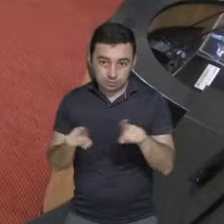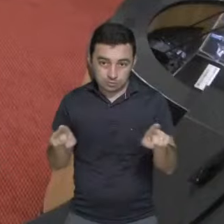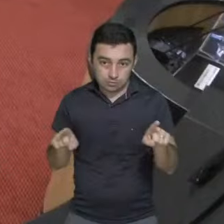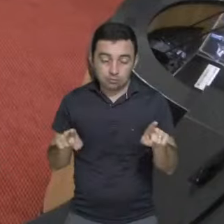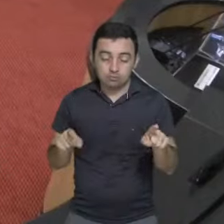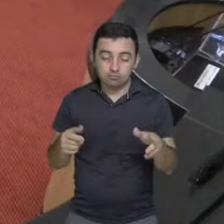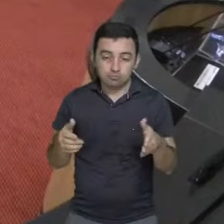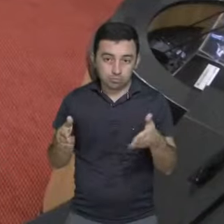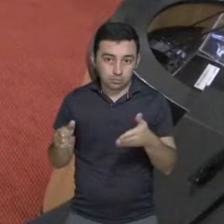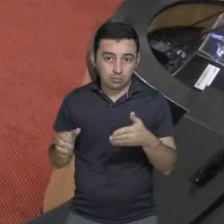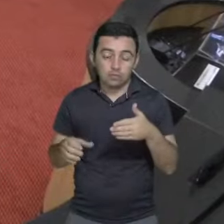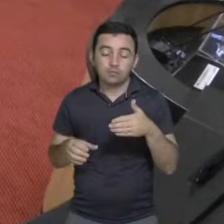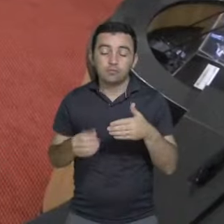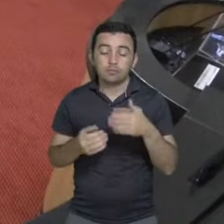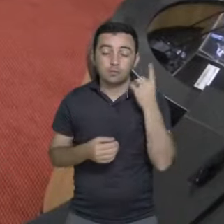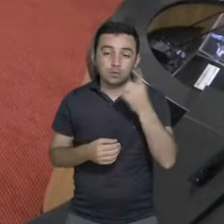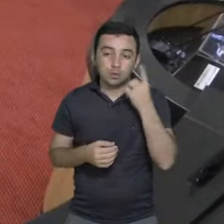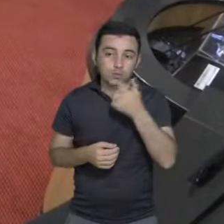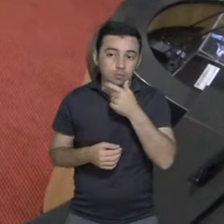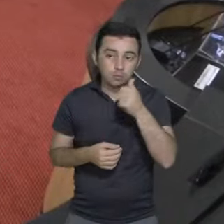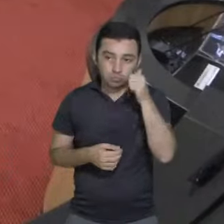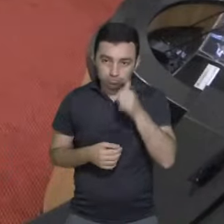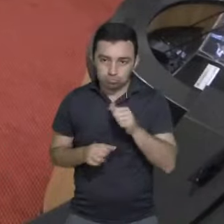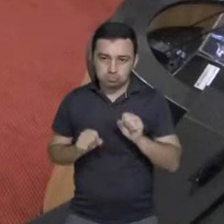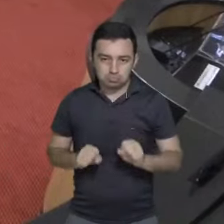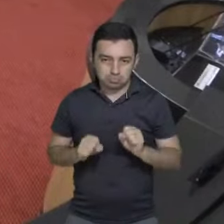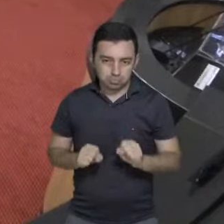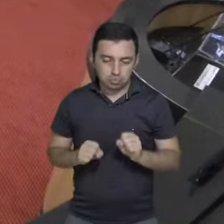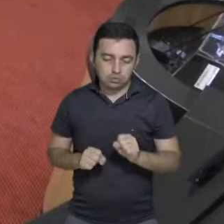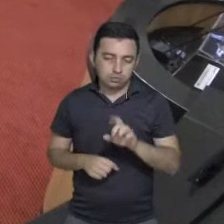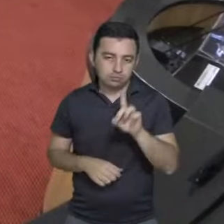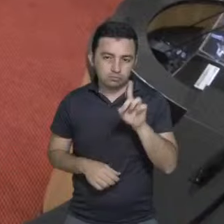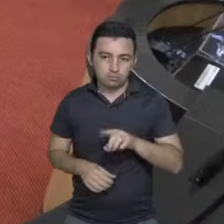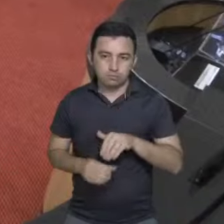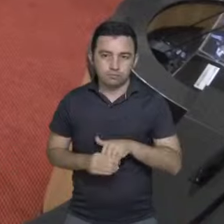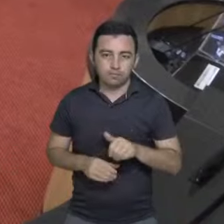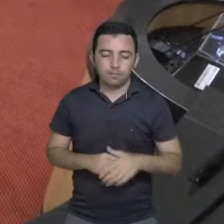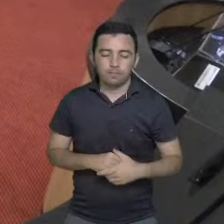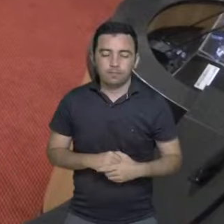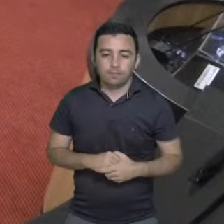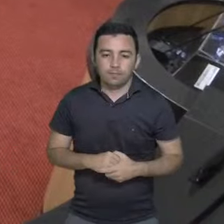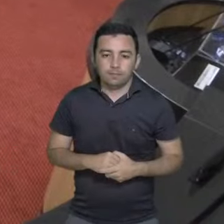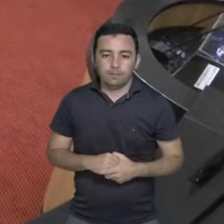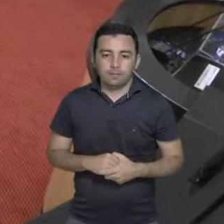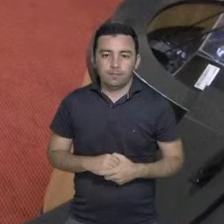e as senhoras deputadas possam exercer seu direito de voto. Não, depois. Depois da...